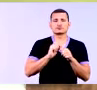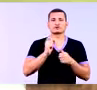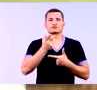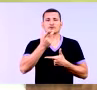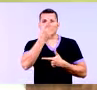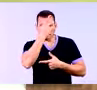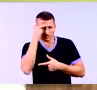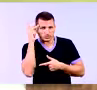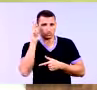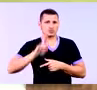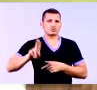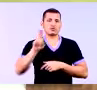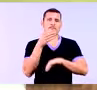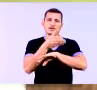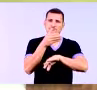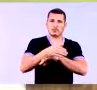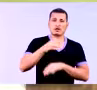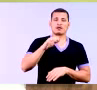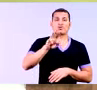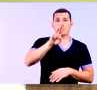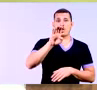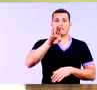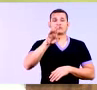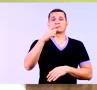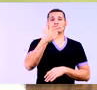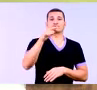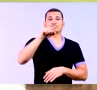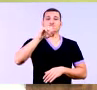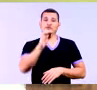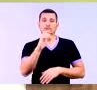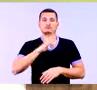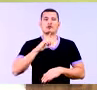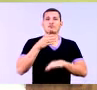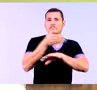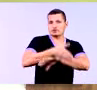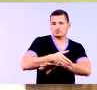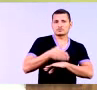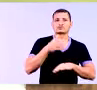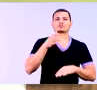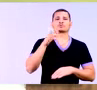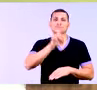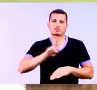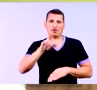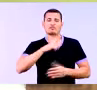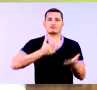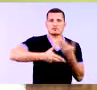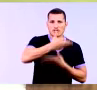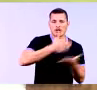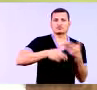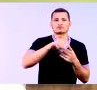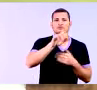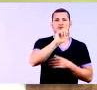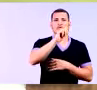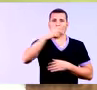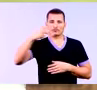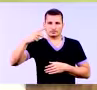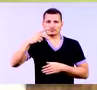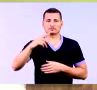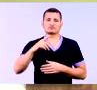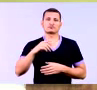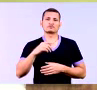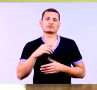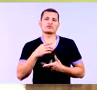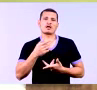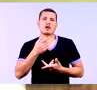E aí na Web 2.0 a gente tem essa participação do usuário, o usuário interage com o aplicativo, ele dá as